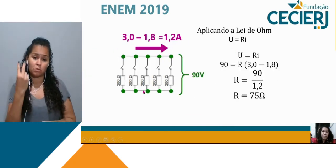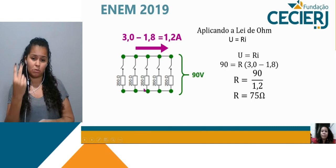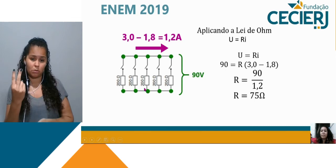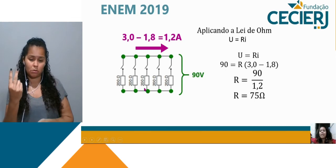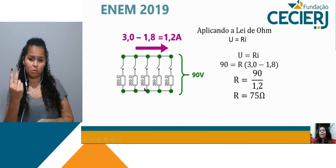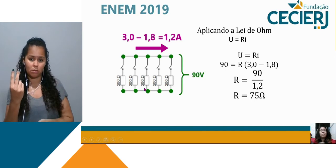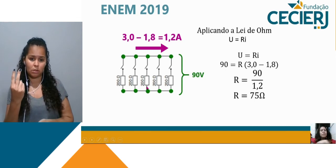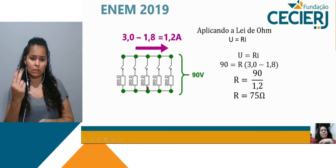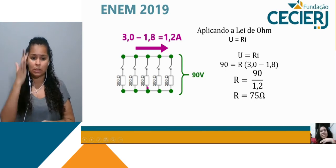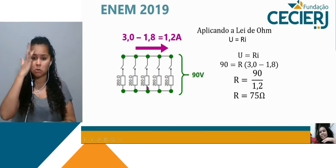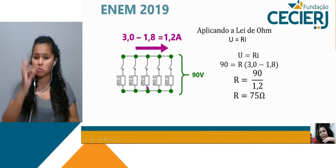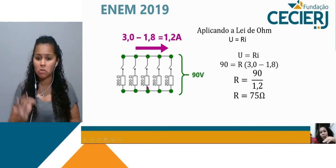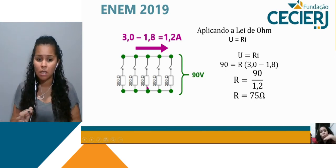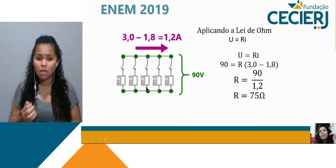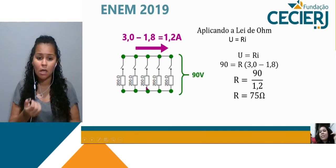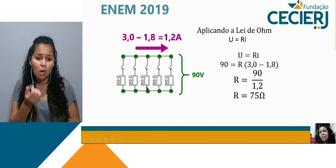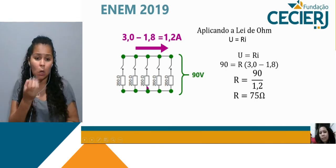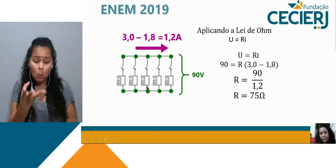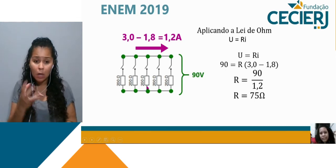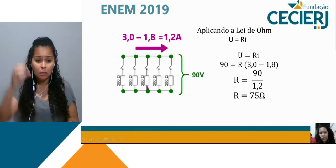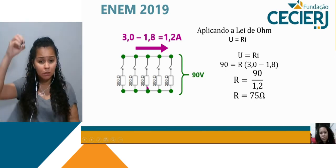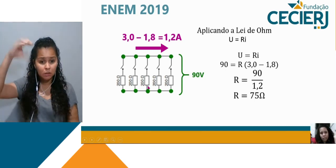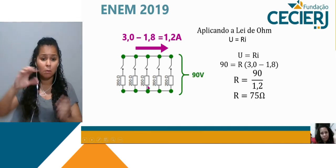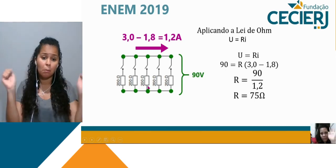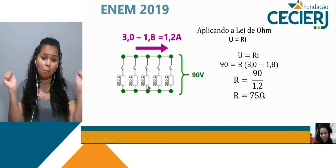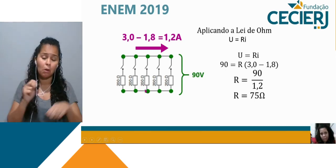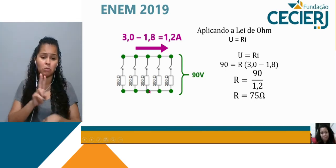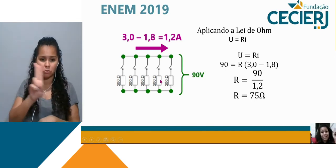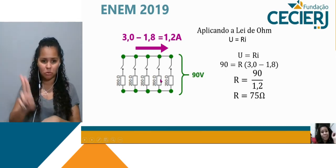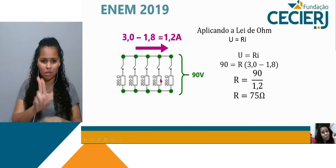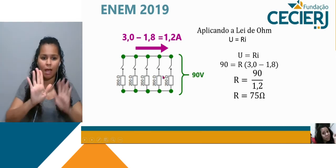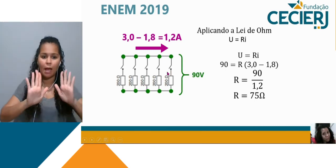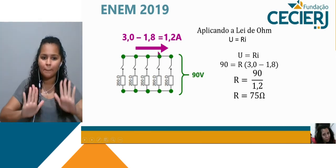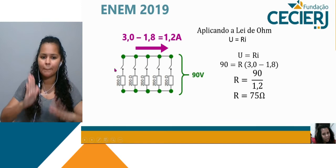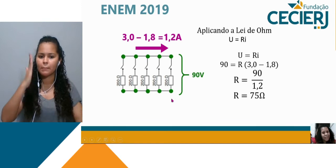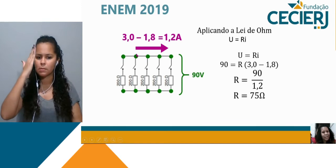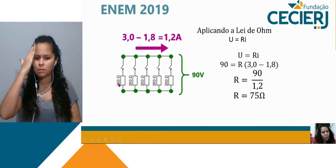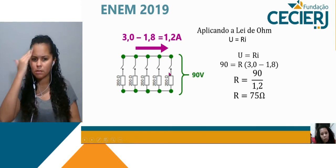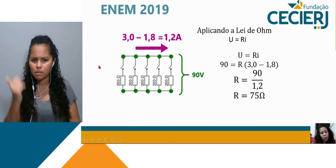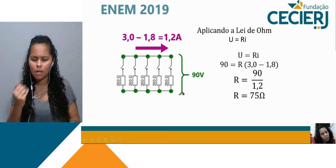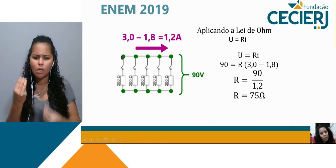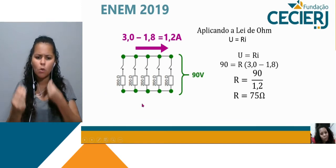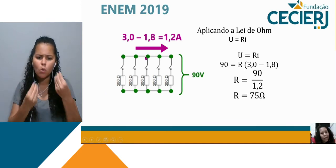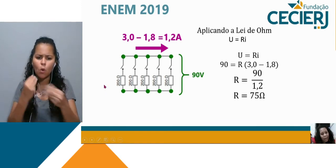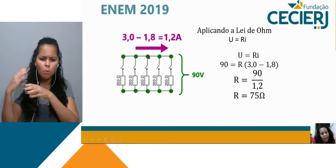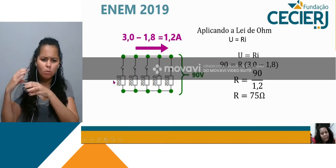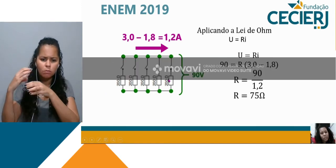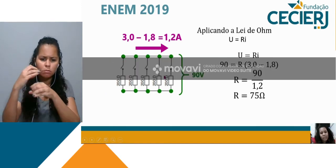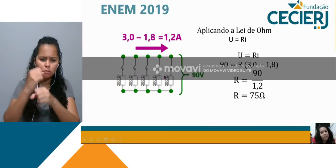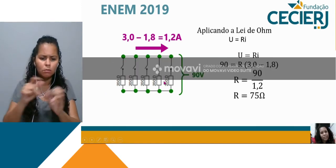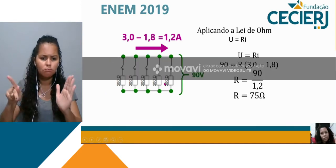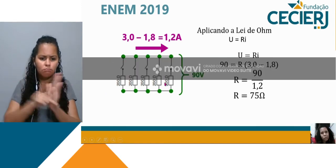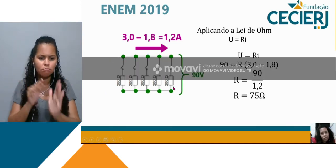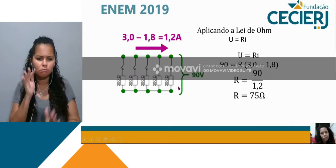tá? Eu não faço ideia de quantas lâmpadas a gente vai usar, mas eu sei como calcular a